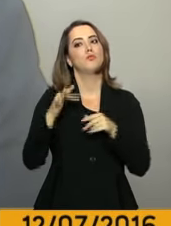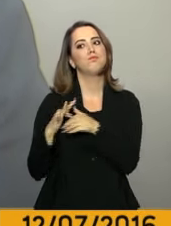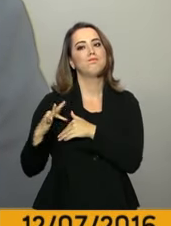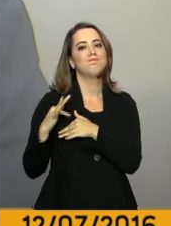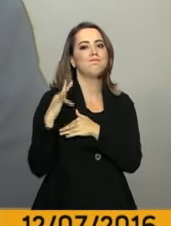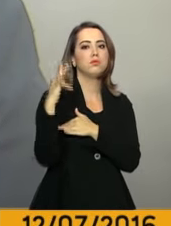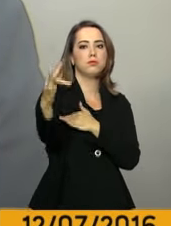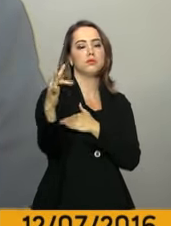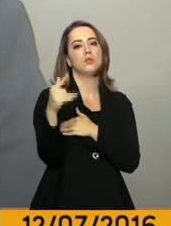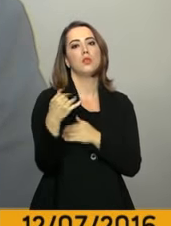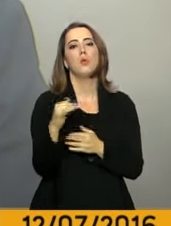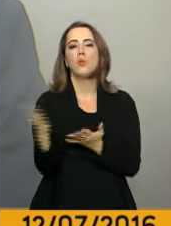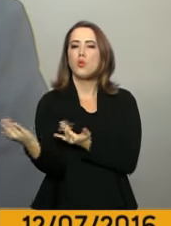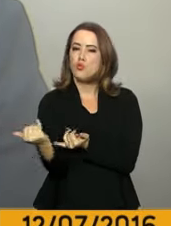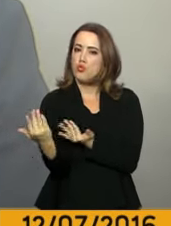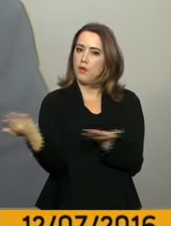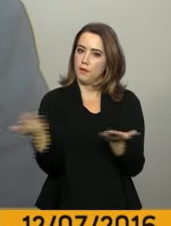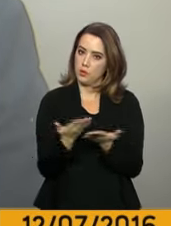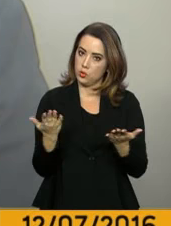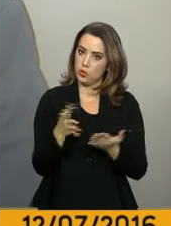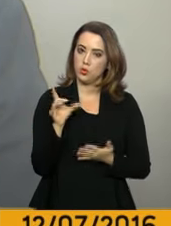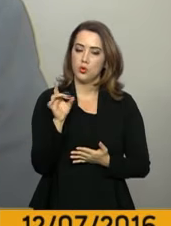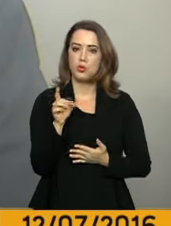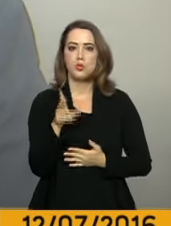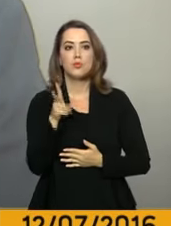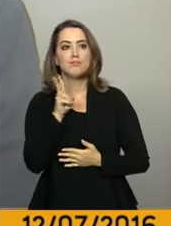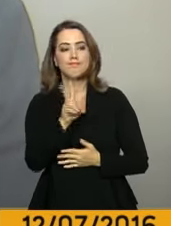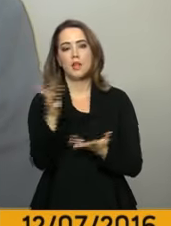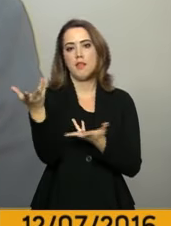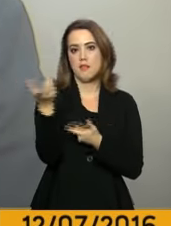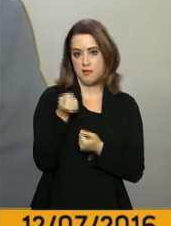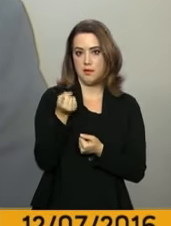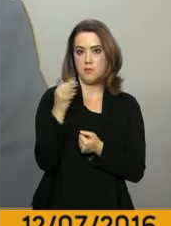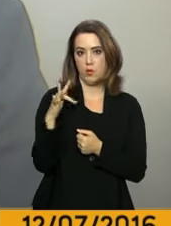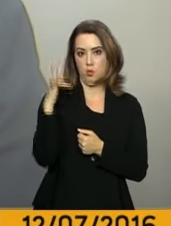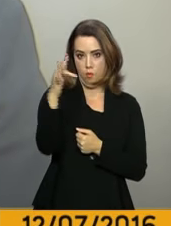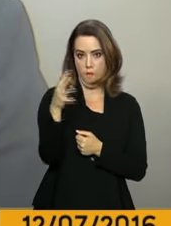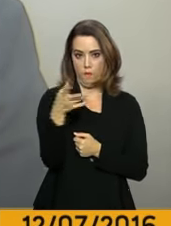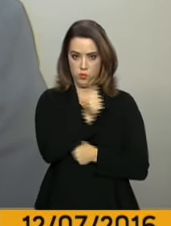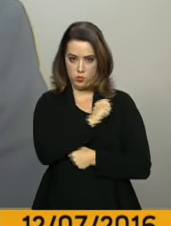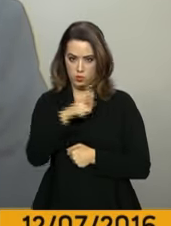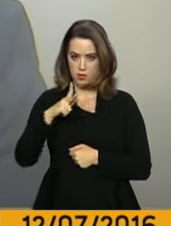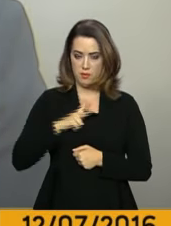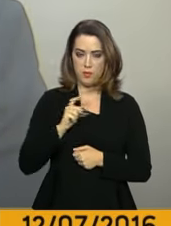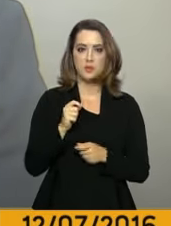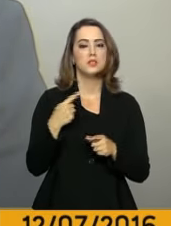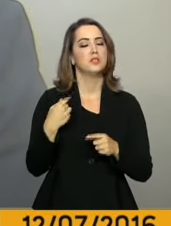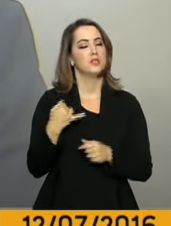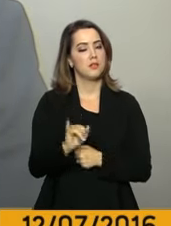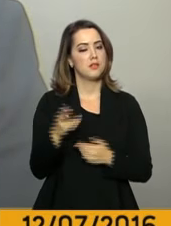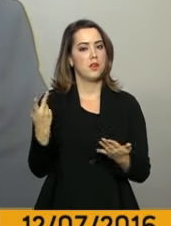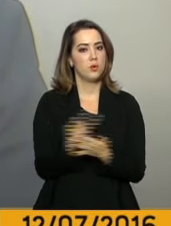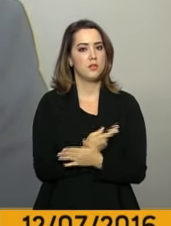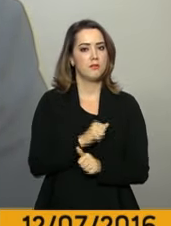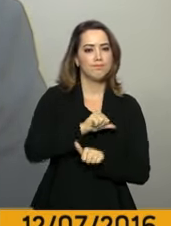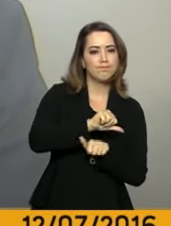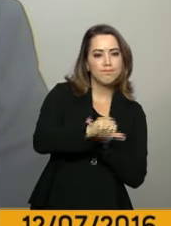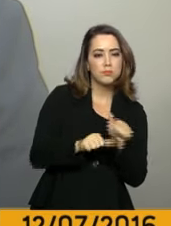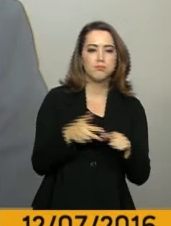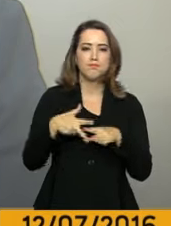jovens de hoje só poderão perceber as pensões etc se nós fizermos a reformulação eh da